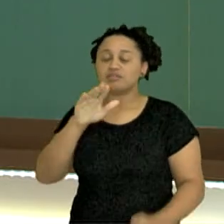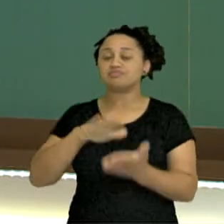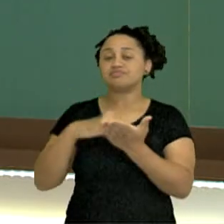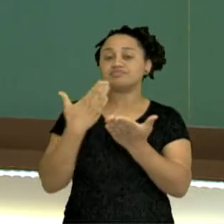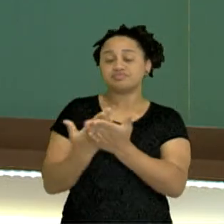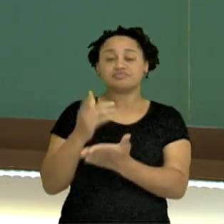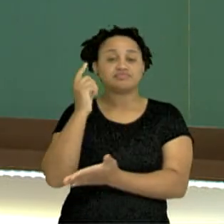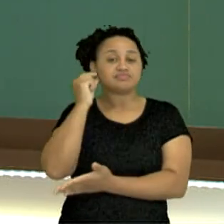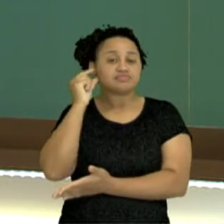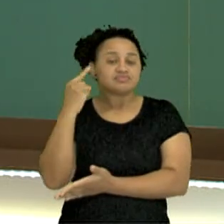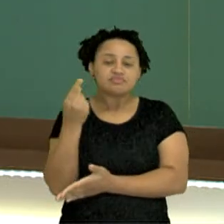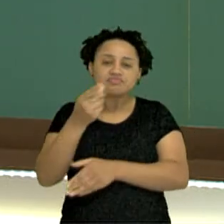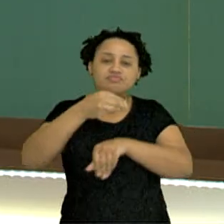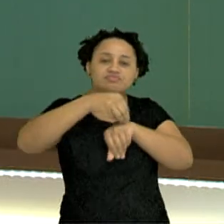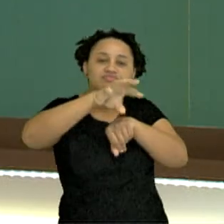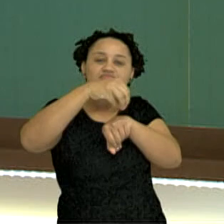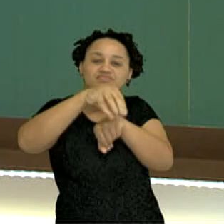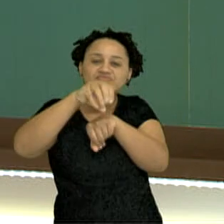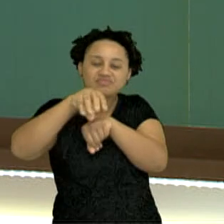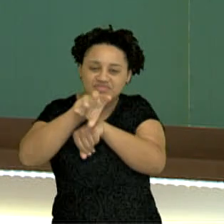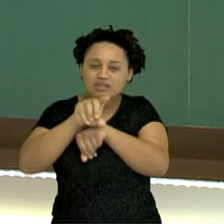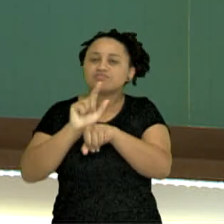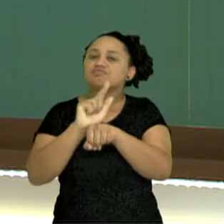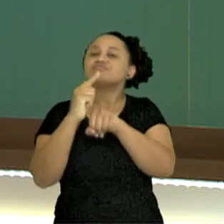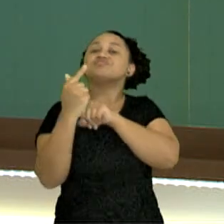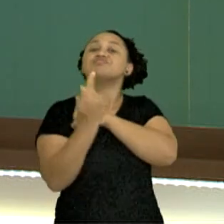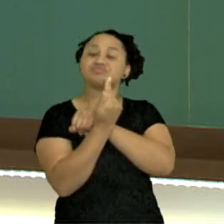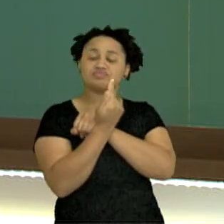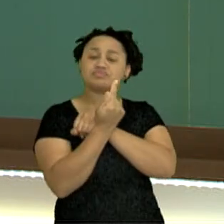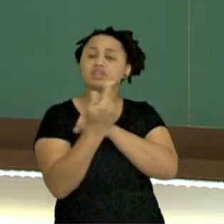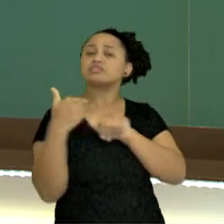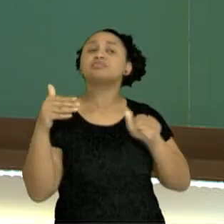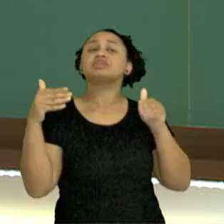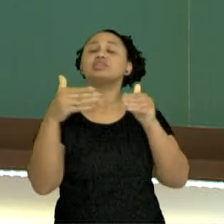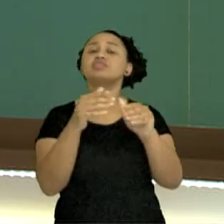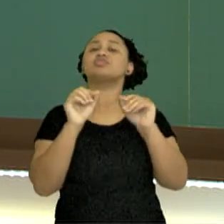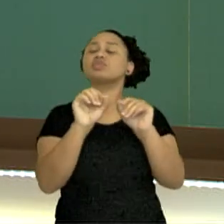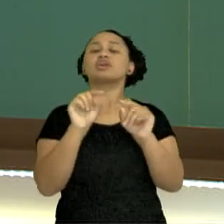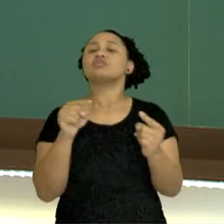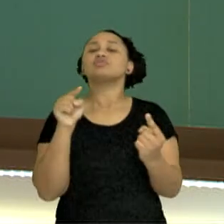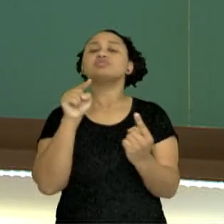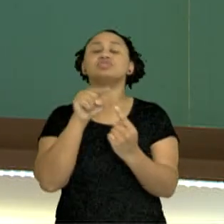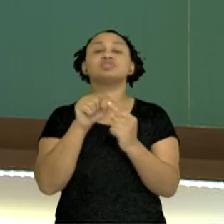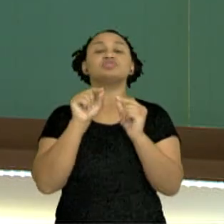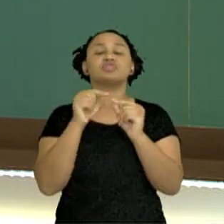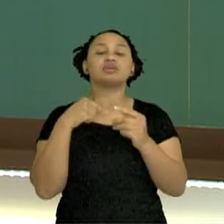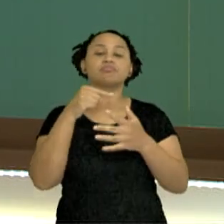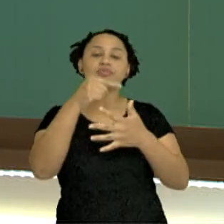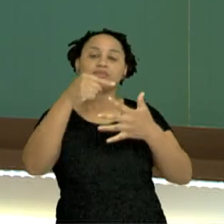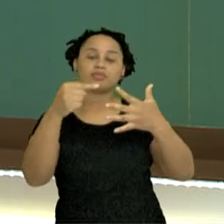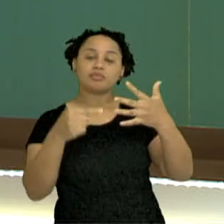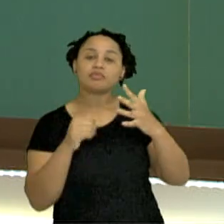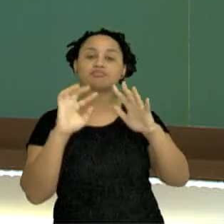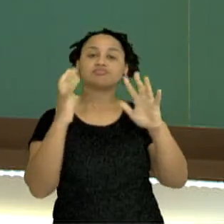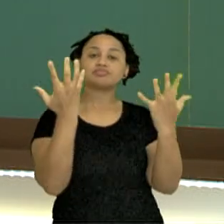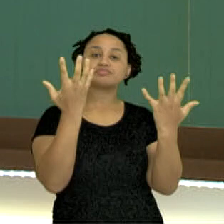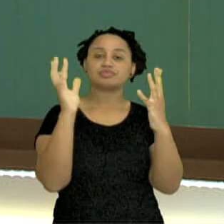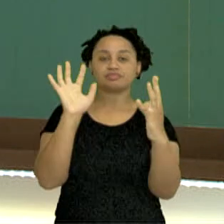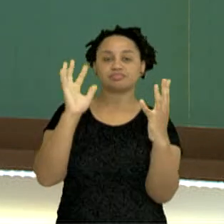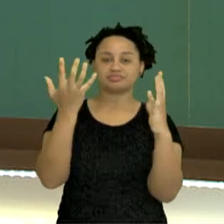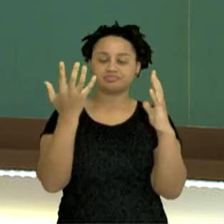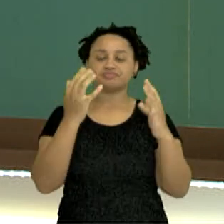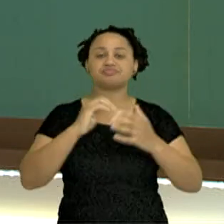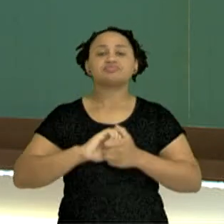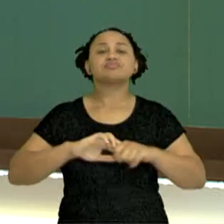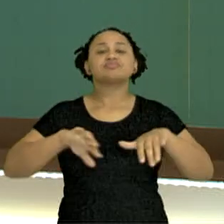Libras, Jéssica, vamos levar até você um pouquinho da geografia. Mais especificamente, vamos tratar sobre fatores e elementos do clima. Então, para